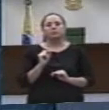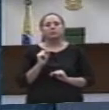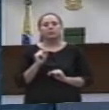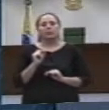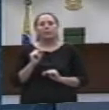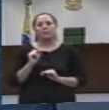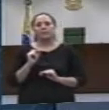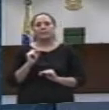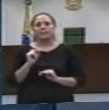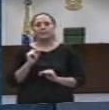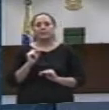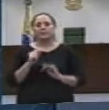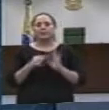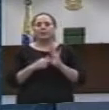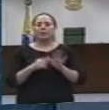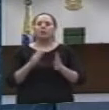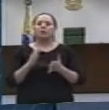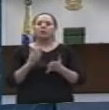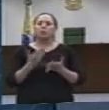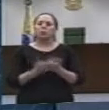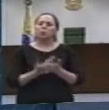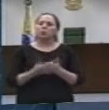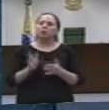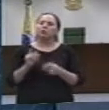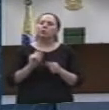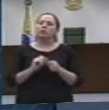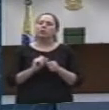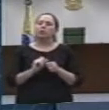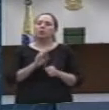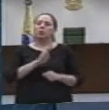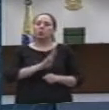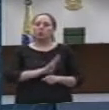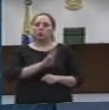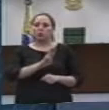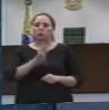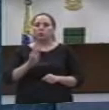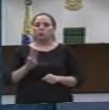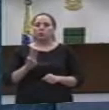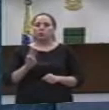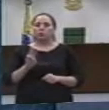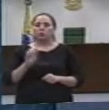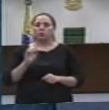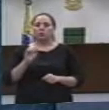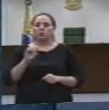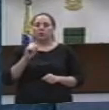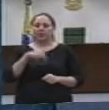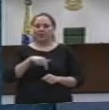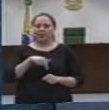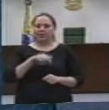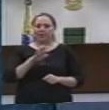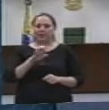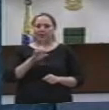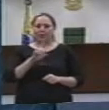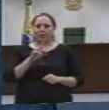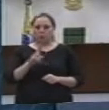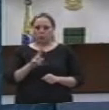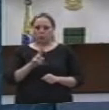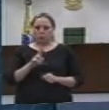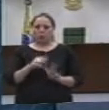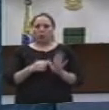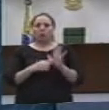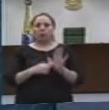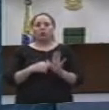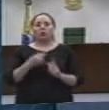um estudo feito no site que Edu na mostrando que Quarenta e nove